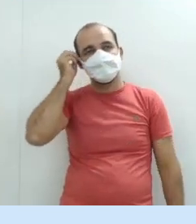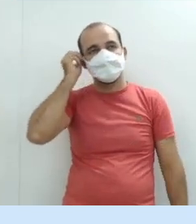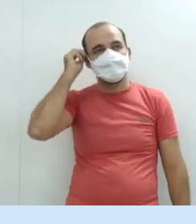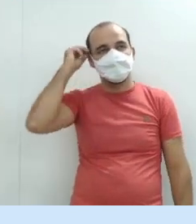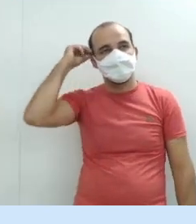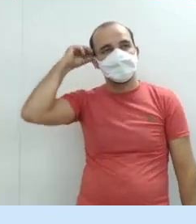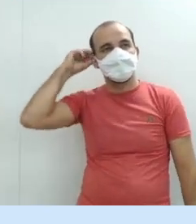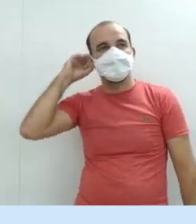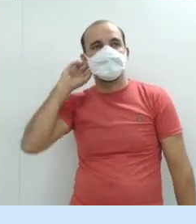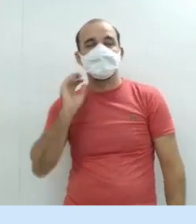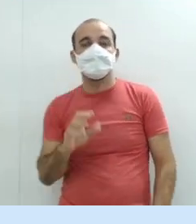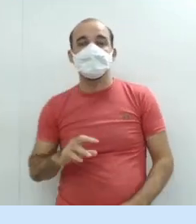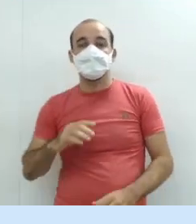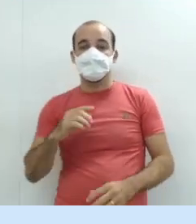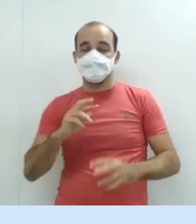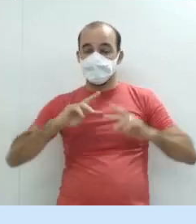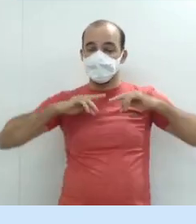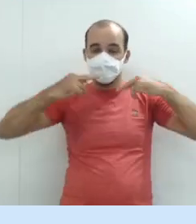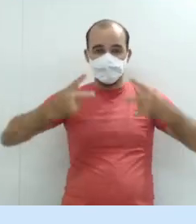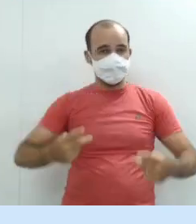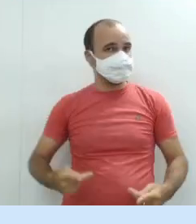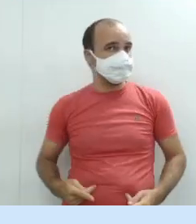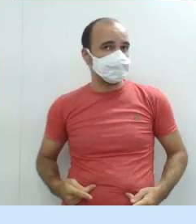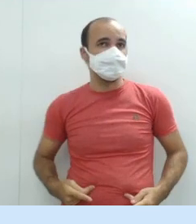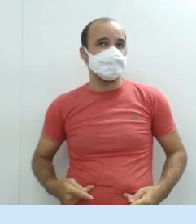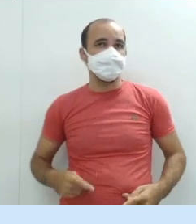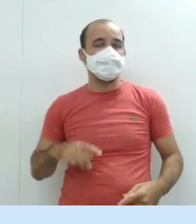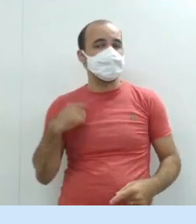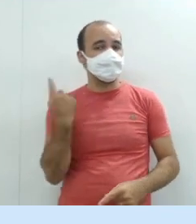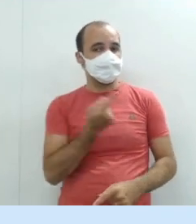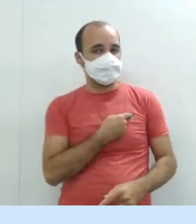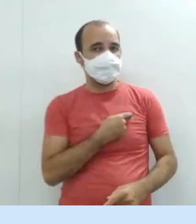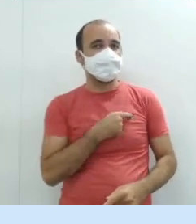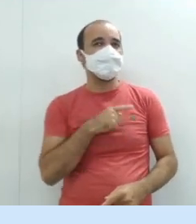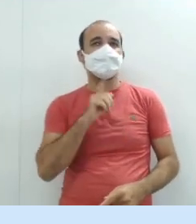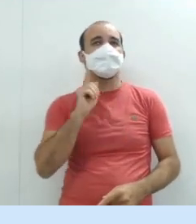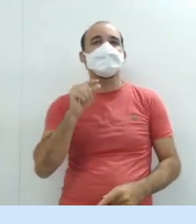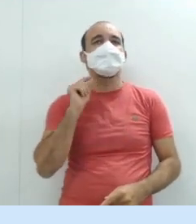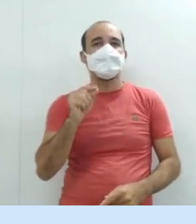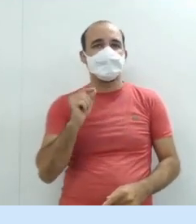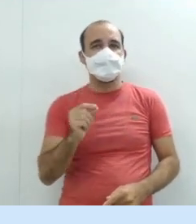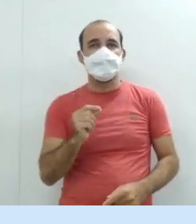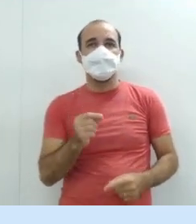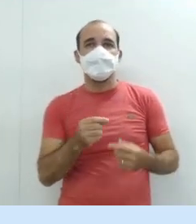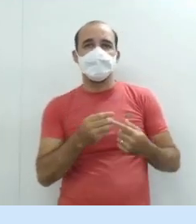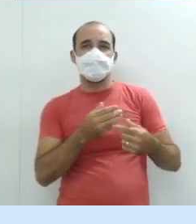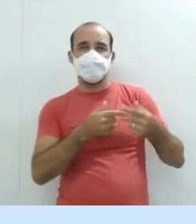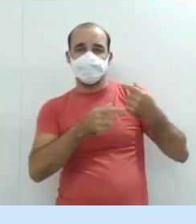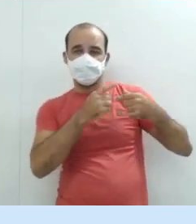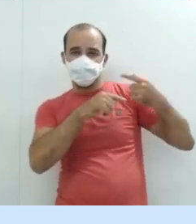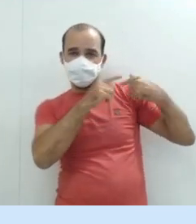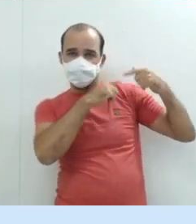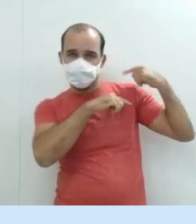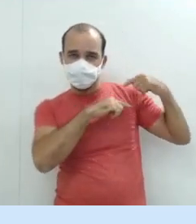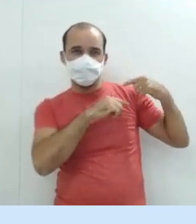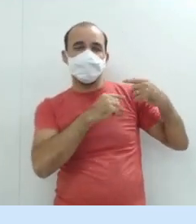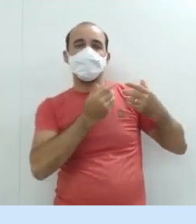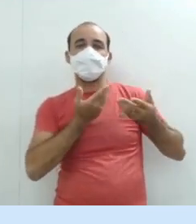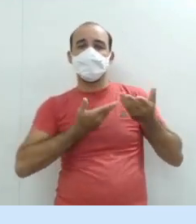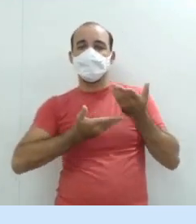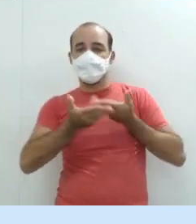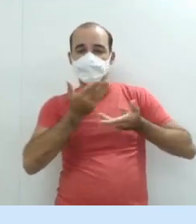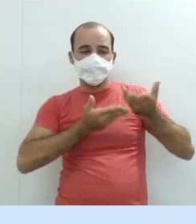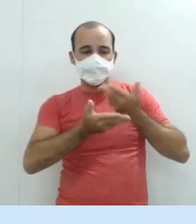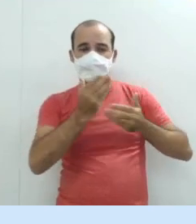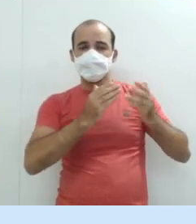slide, nós seres humanos, na verdade, somos frutos das relações e dos convívios sociais, ou